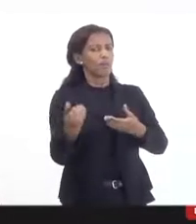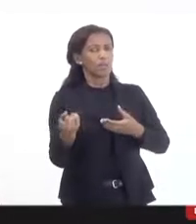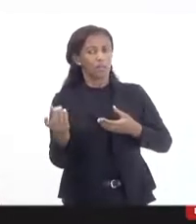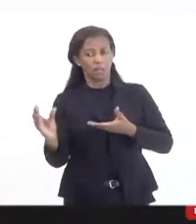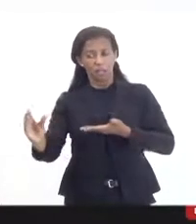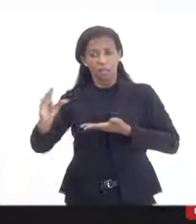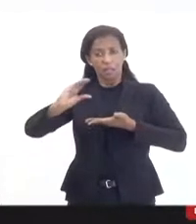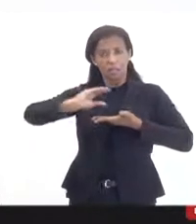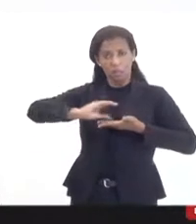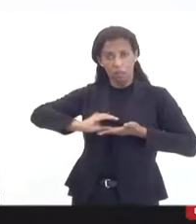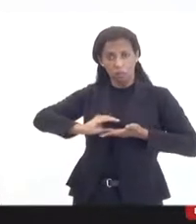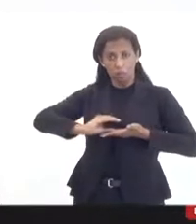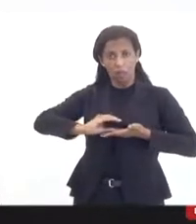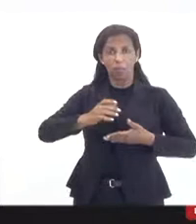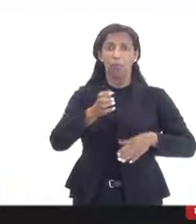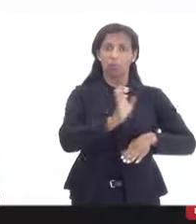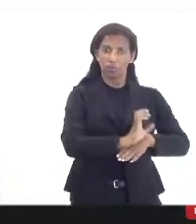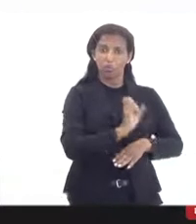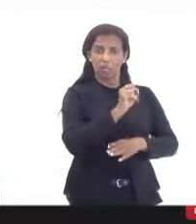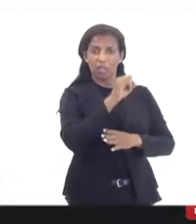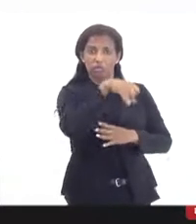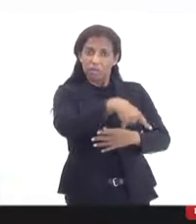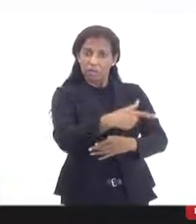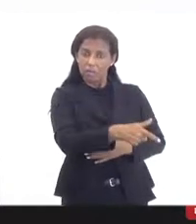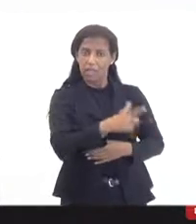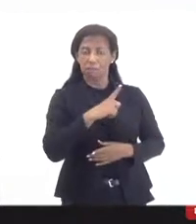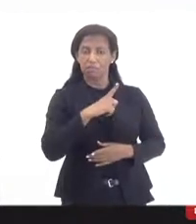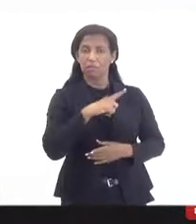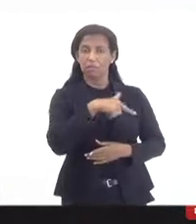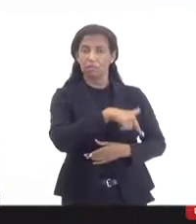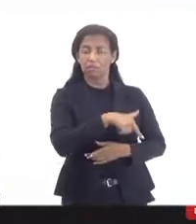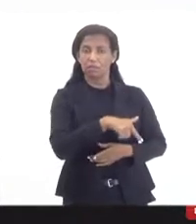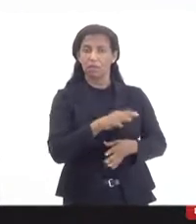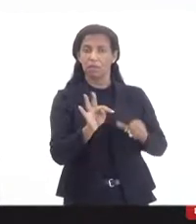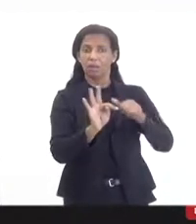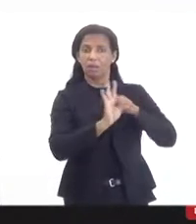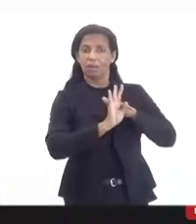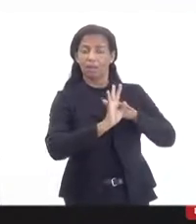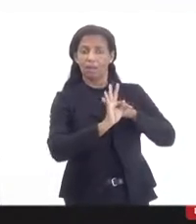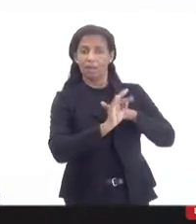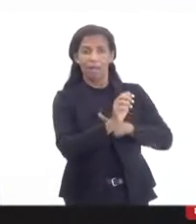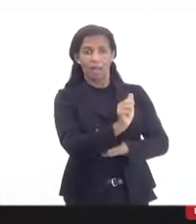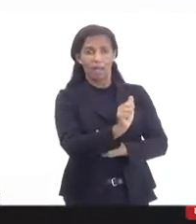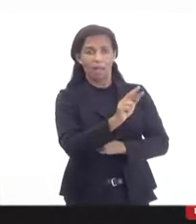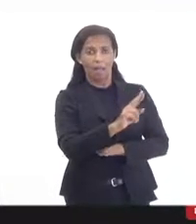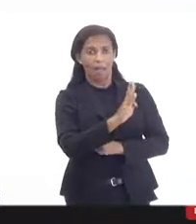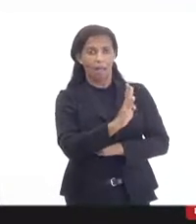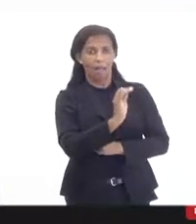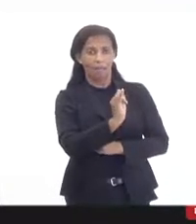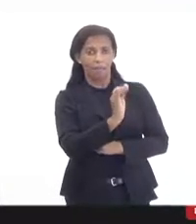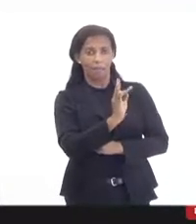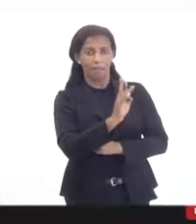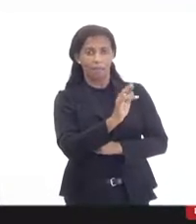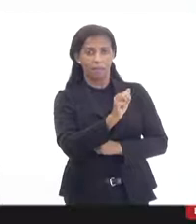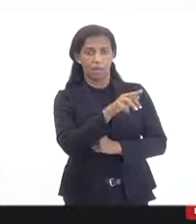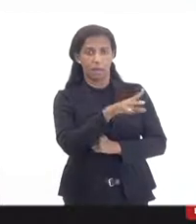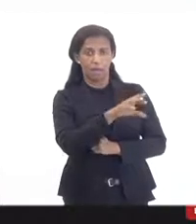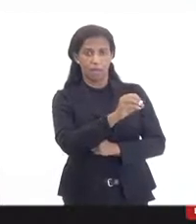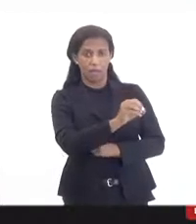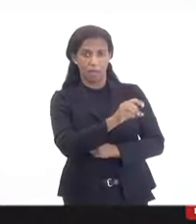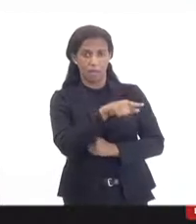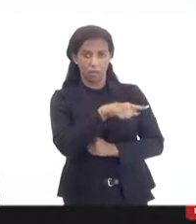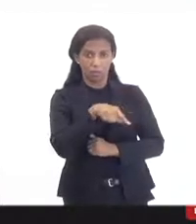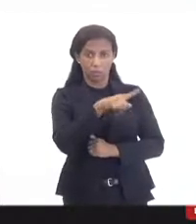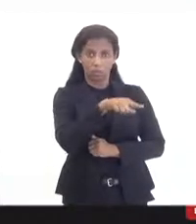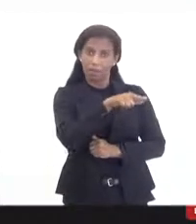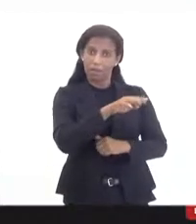técnica de arbitramento. Hoje, pelo CTN, a técnica de arbitramento é a última rácio. Você só tem que utilizar a técnica